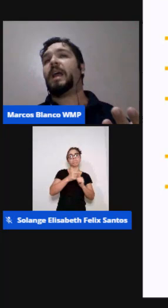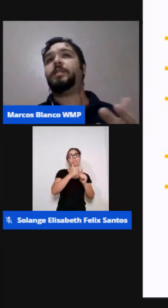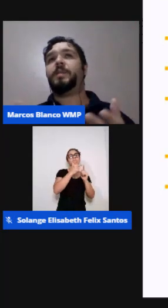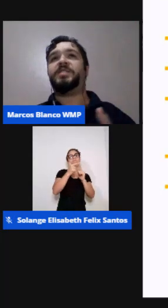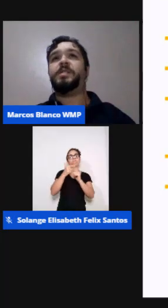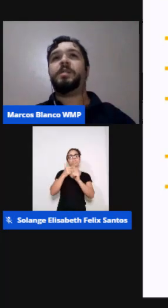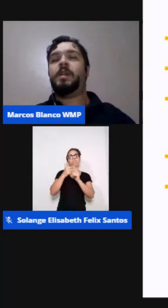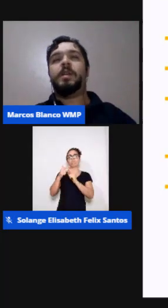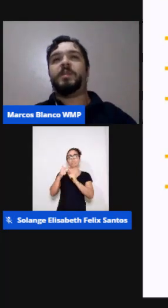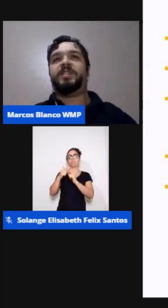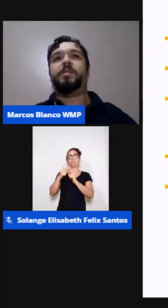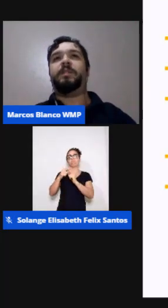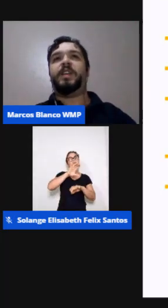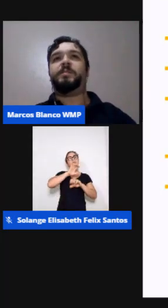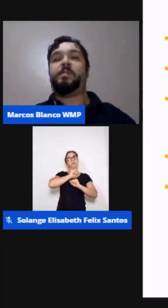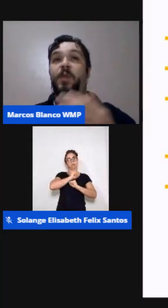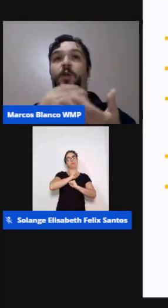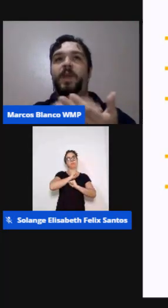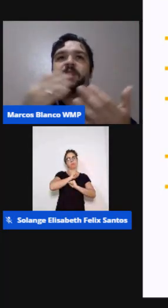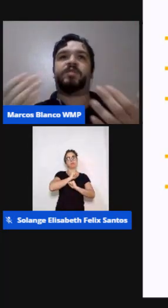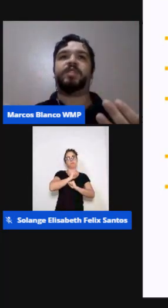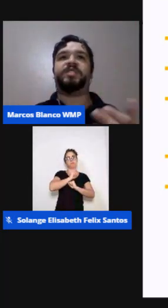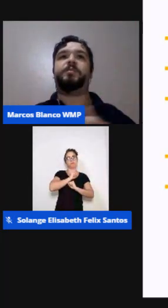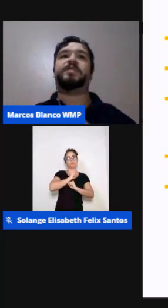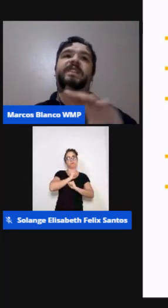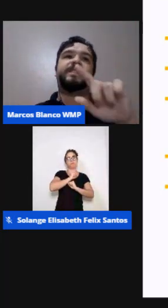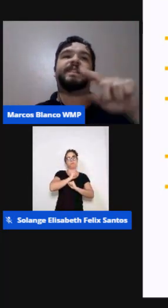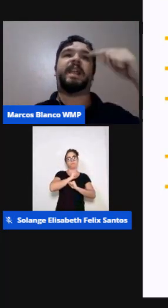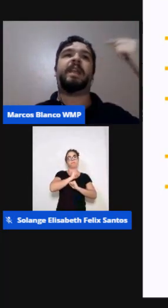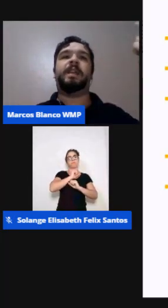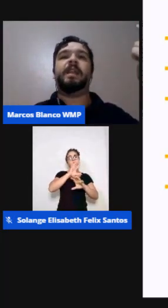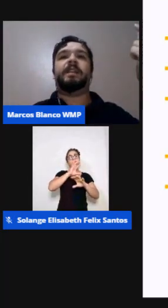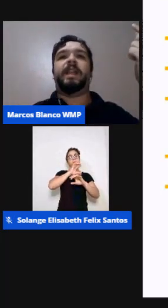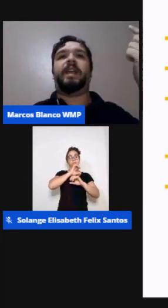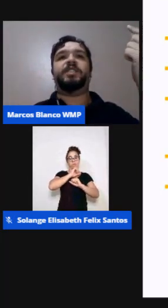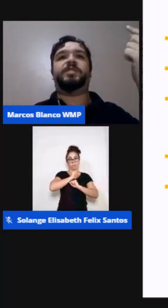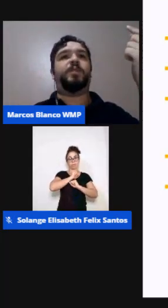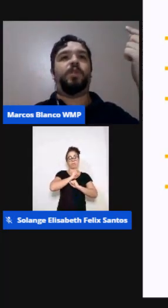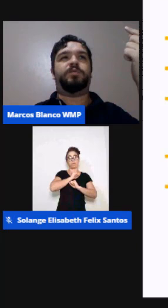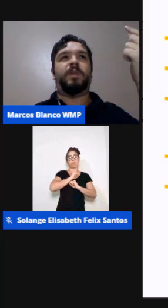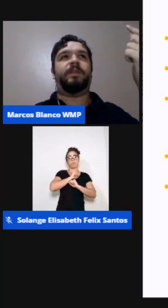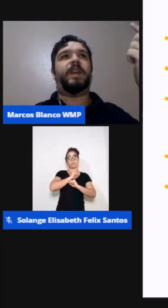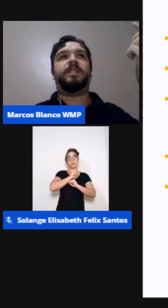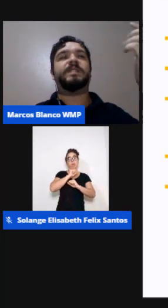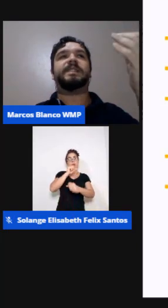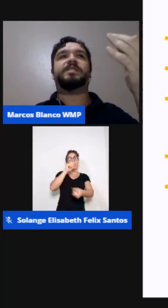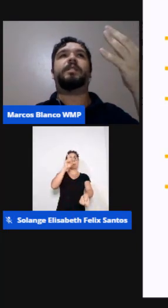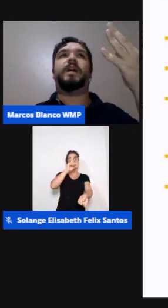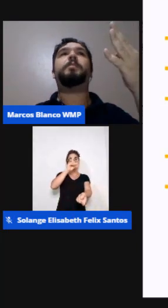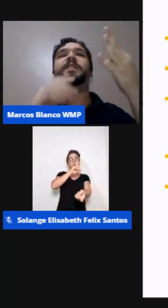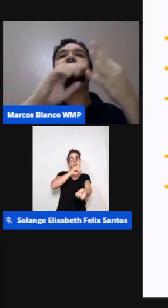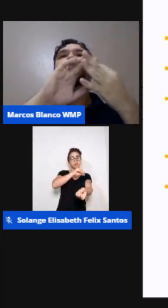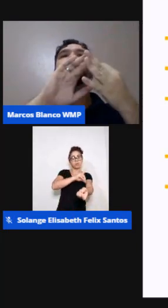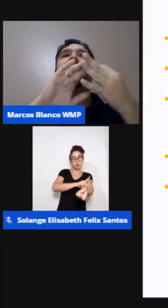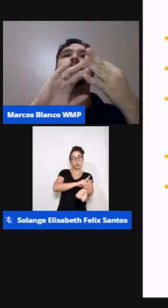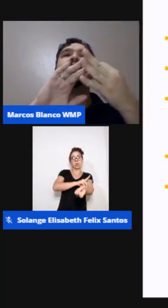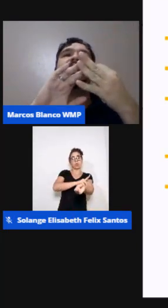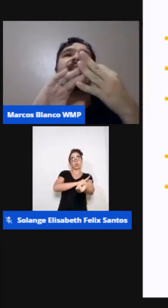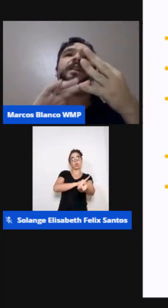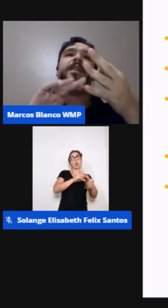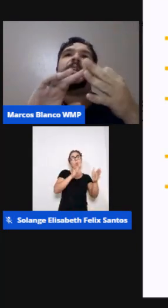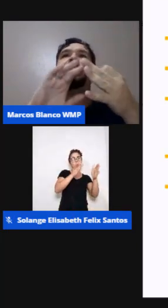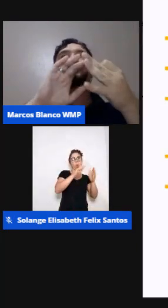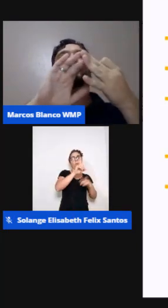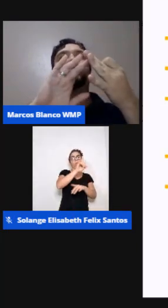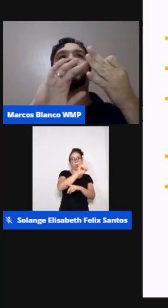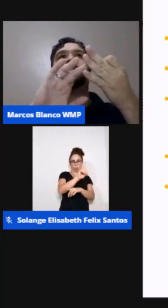gente não é infectado, mas de uma vez pelo mesmo sorotipo, ou seja, se você tem dengue tipo 1 uma vez, você só vai poder ser infectado